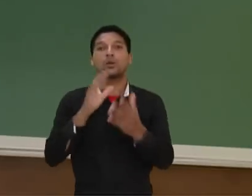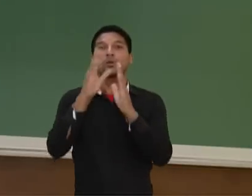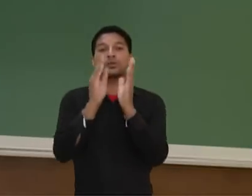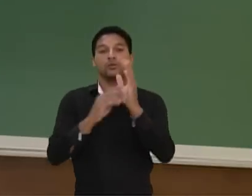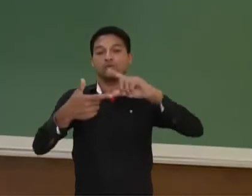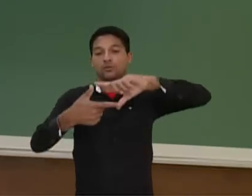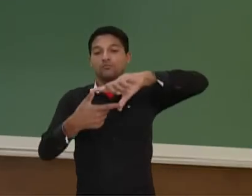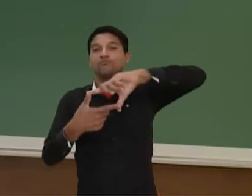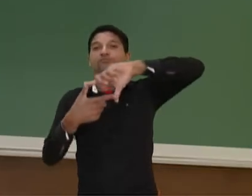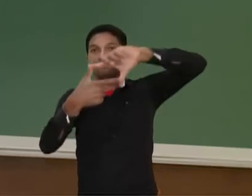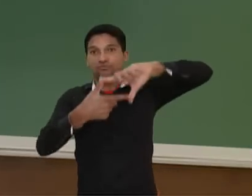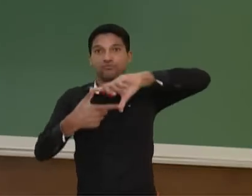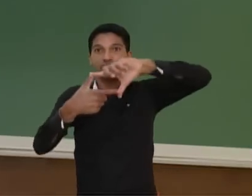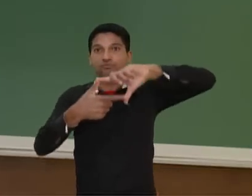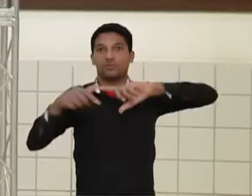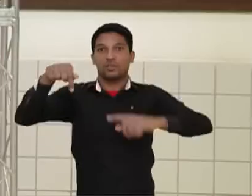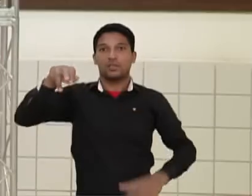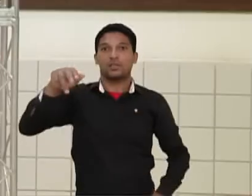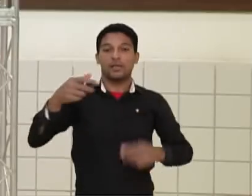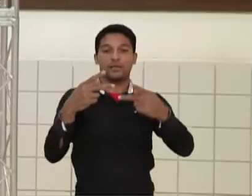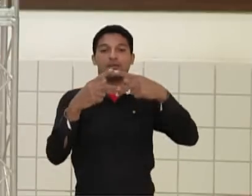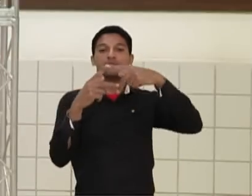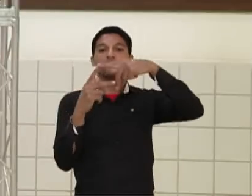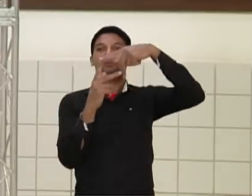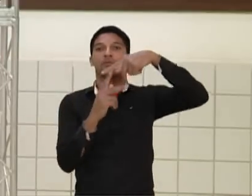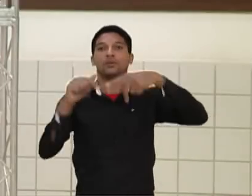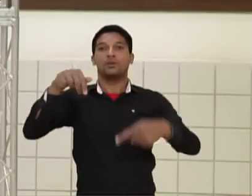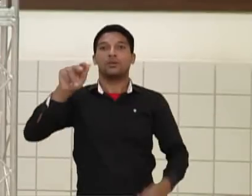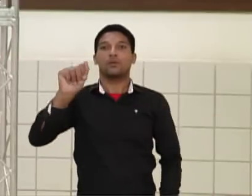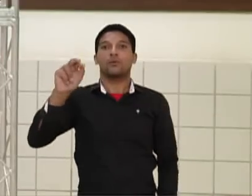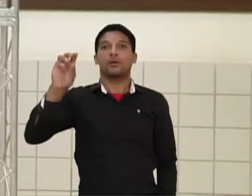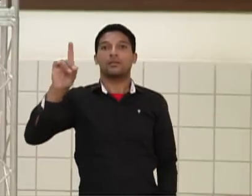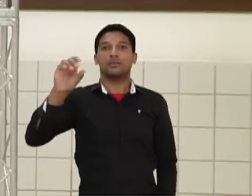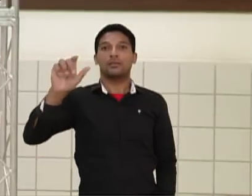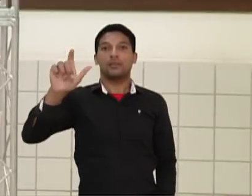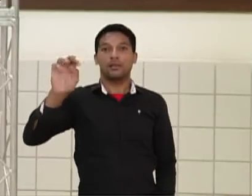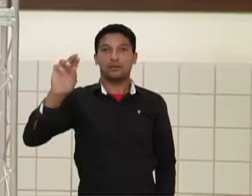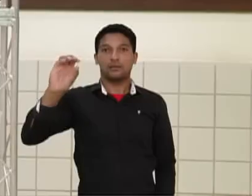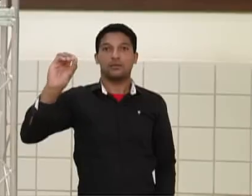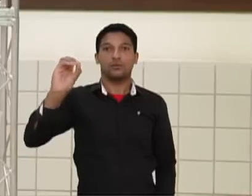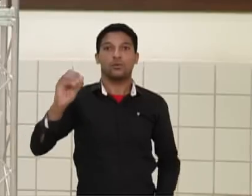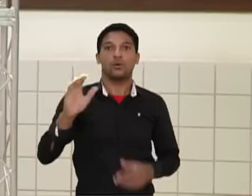exercícios aí, tá bom? Faça as atividades direitinho e a gente se encontra na próxima aula. Até lá!